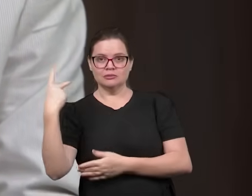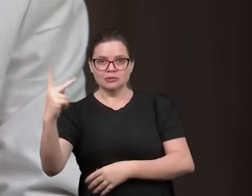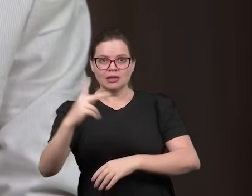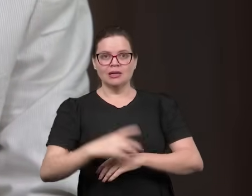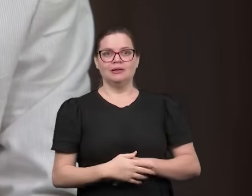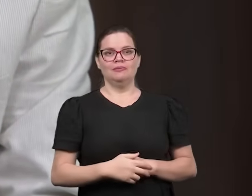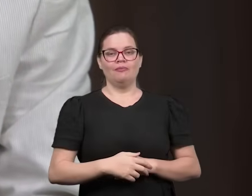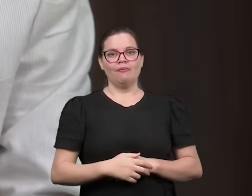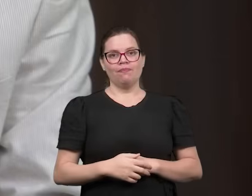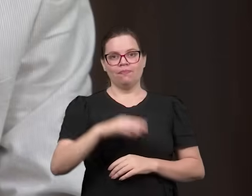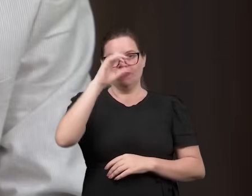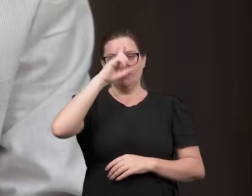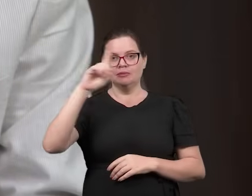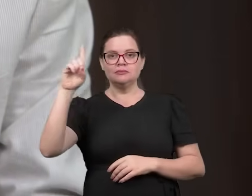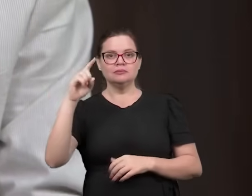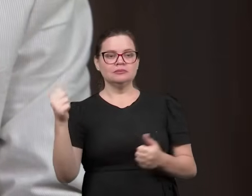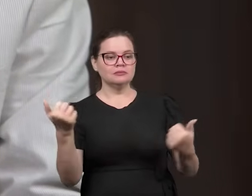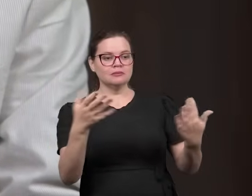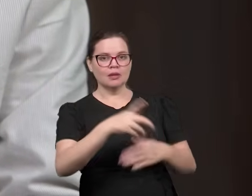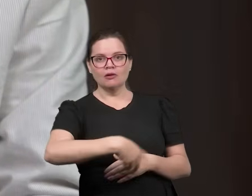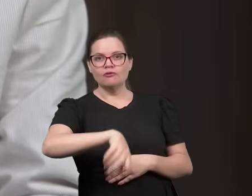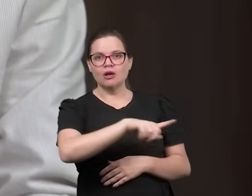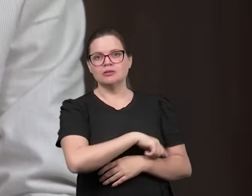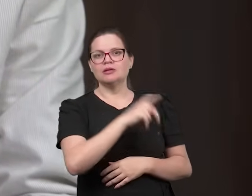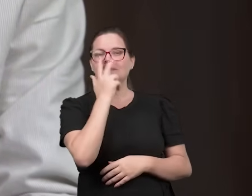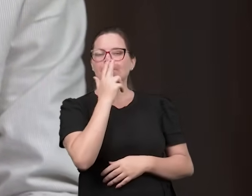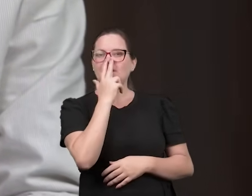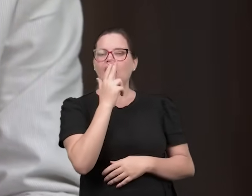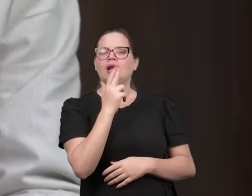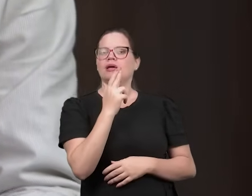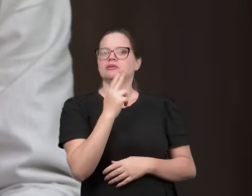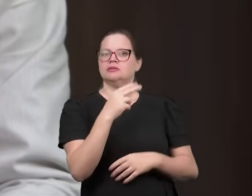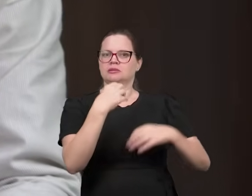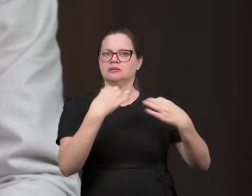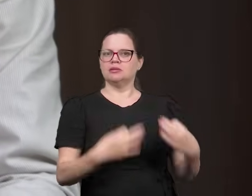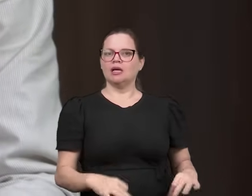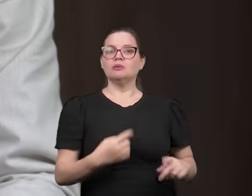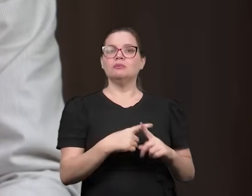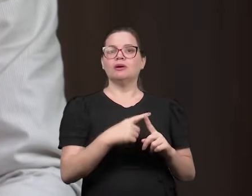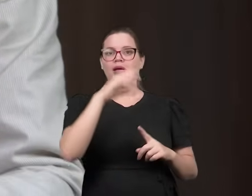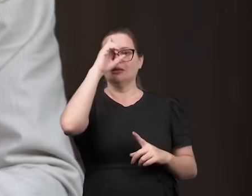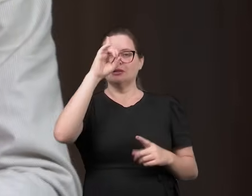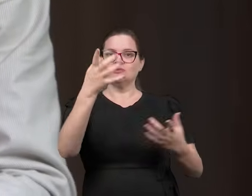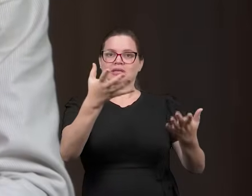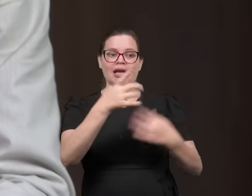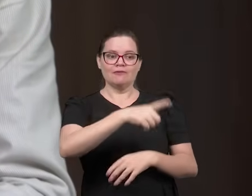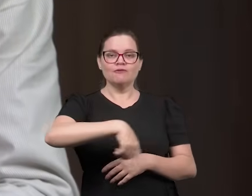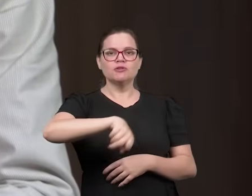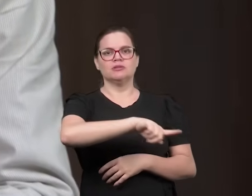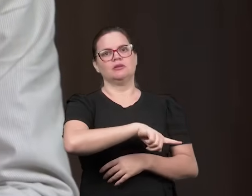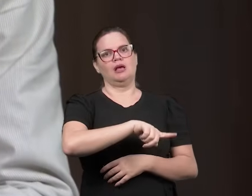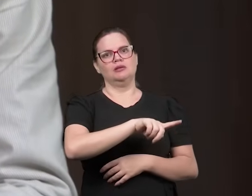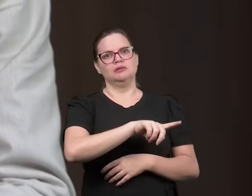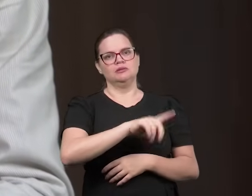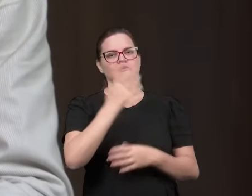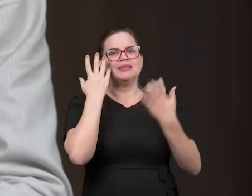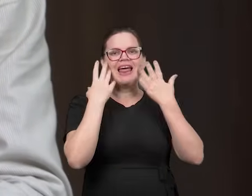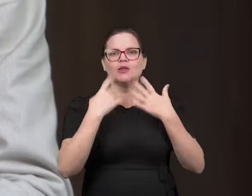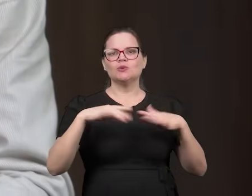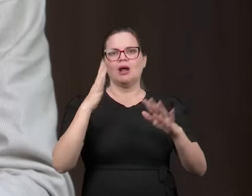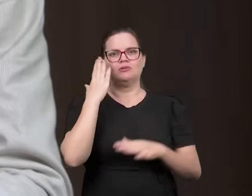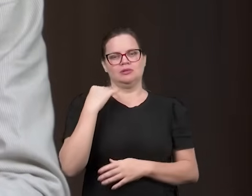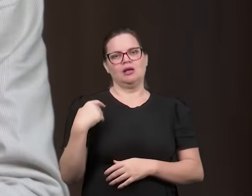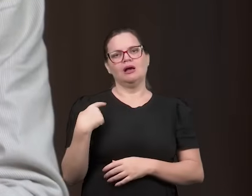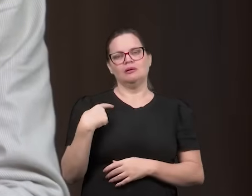talento, essa aptidão. Então é quase que respeitar o que o Senhor quis. Muito bom. Então, o pai